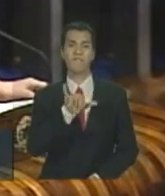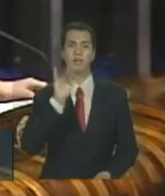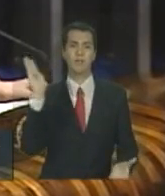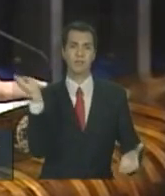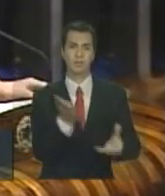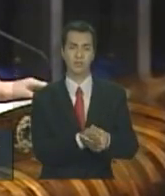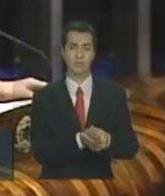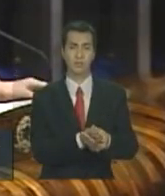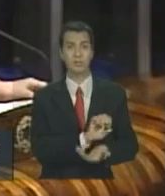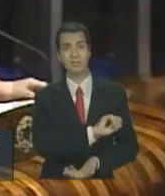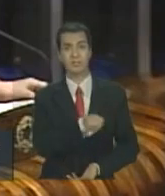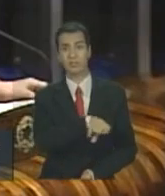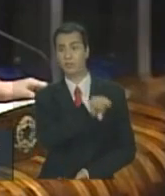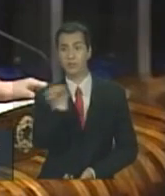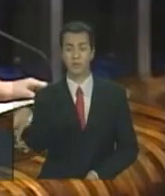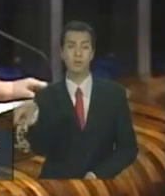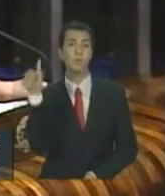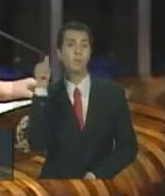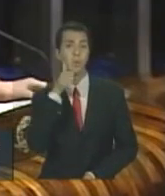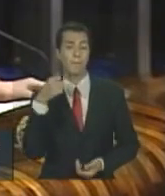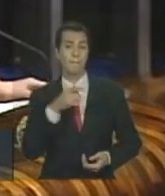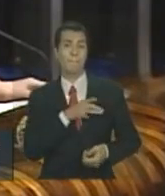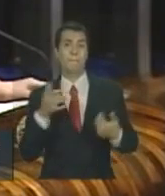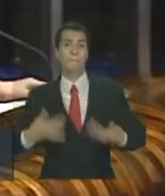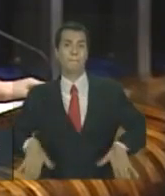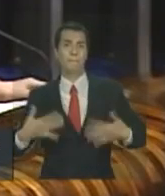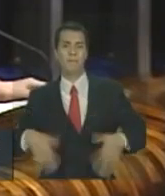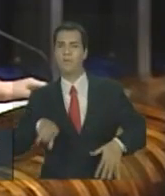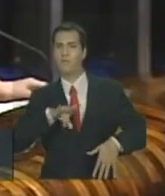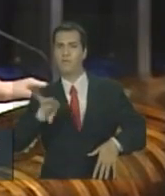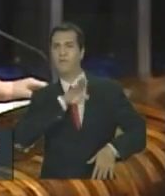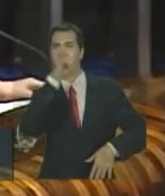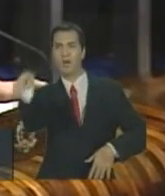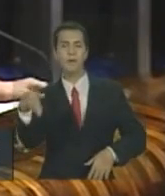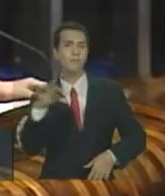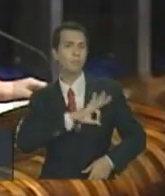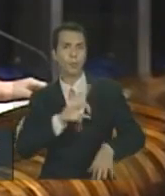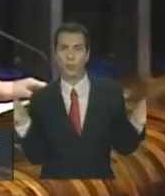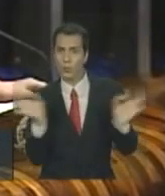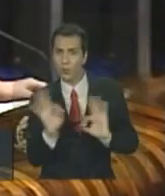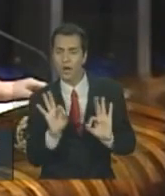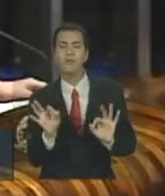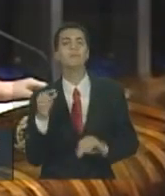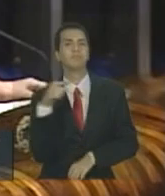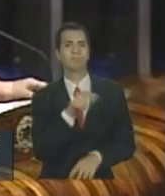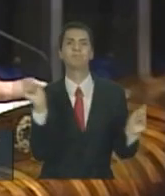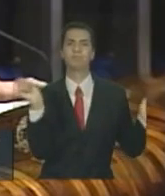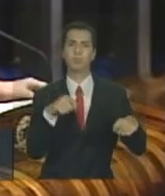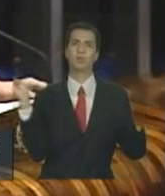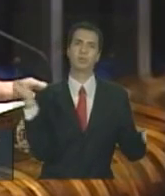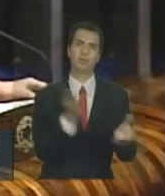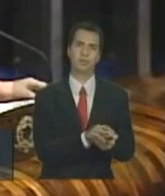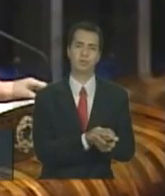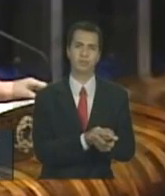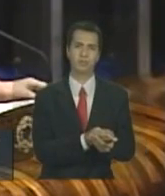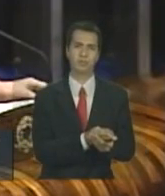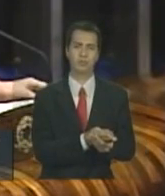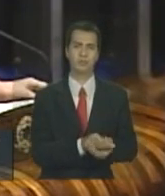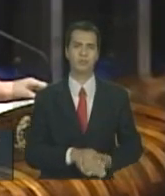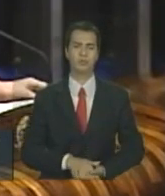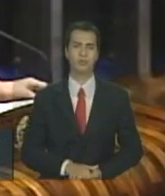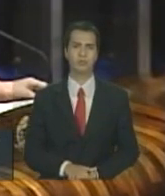por medo, ela não procure a polícia para prestar queixa e mesmo que, intimidada, ela tente desistir da